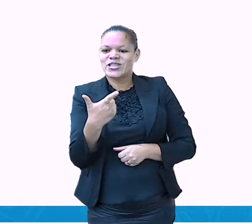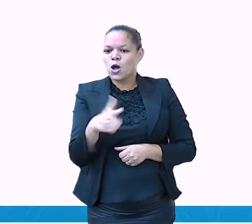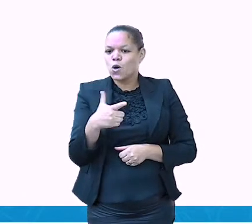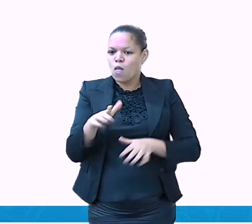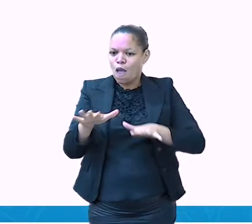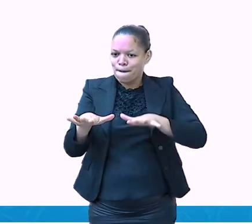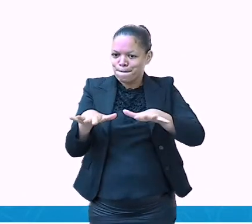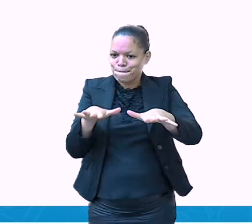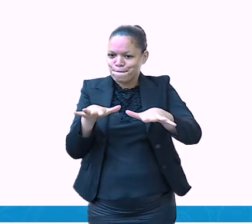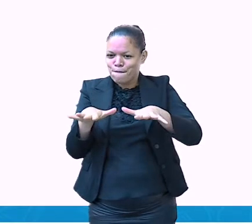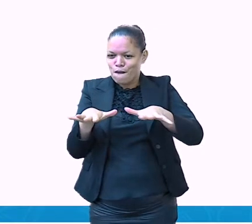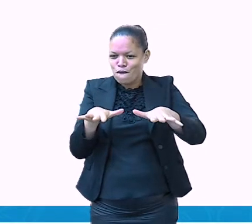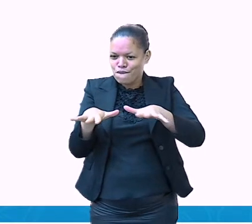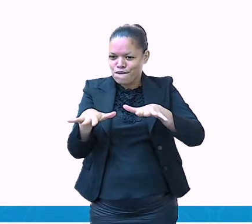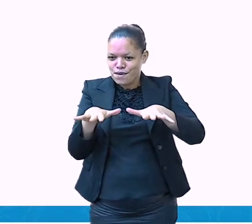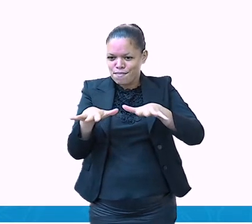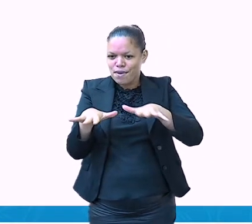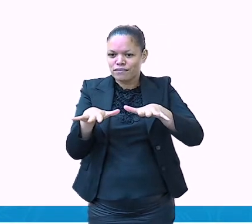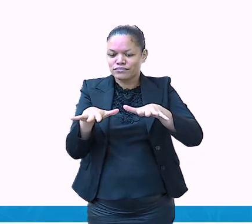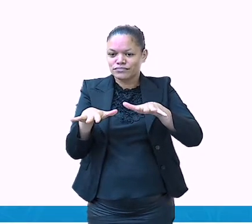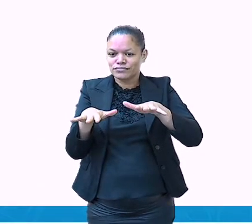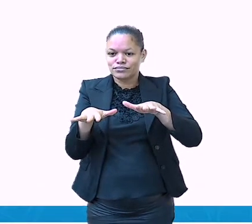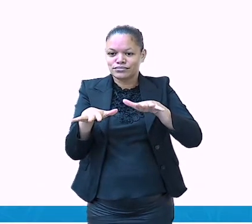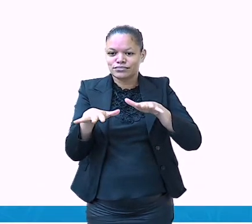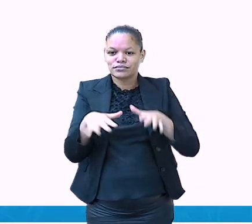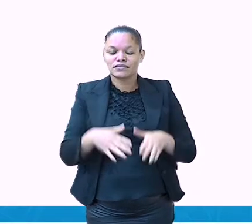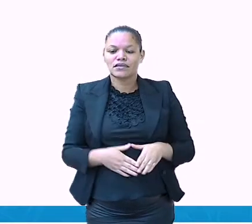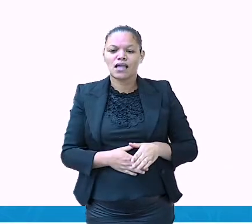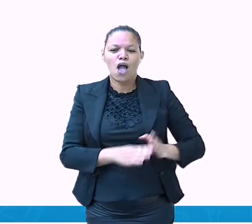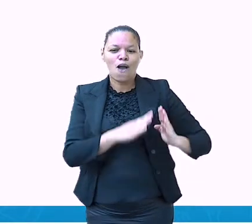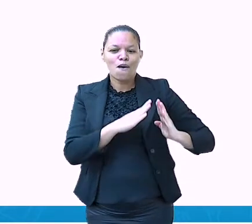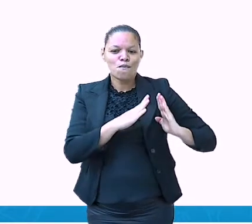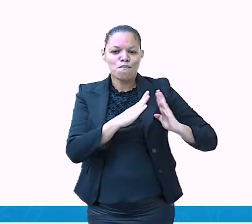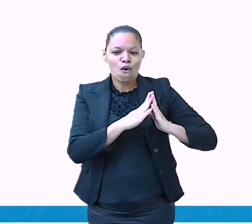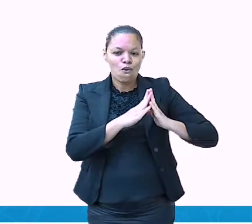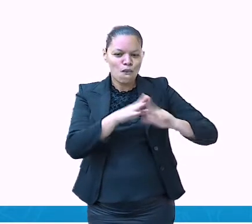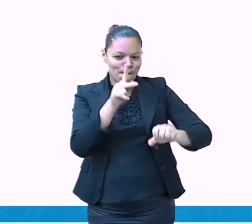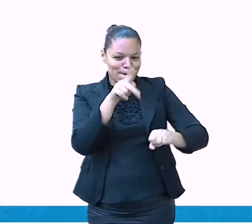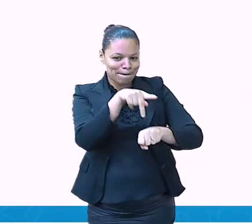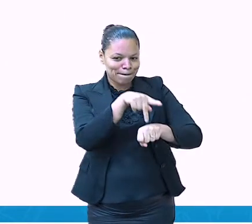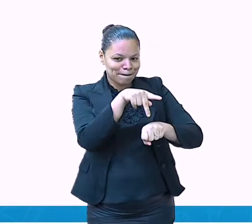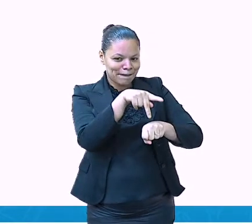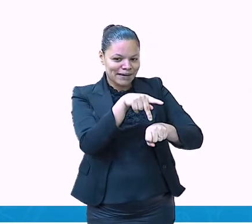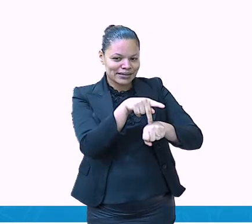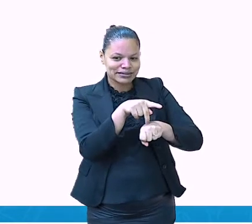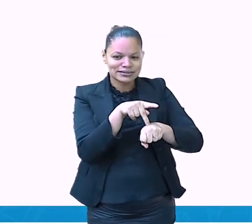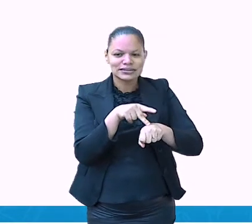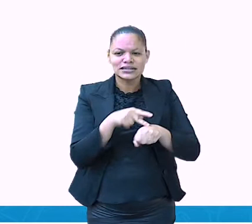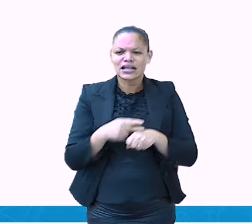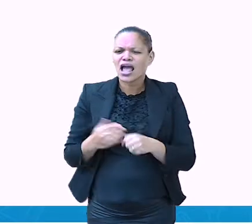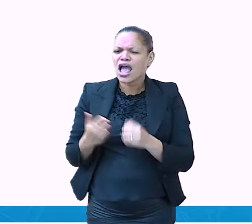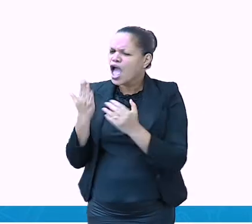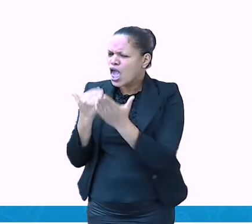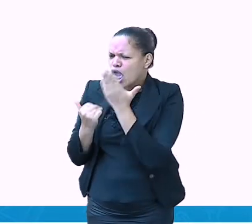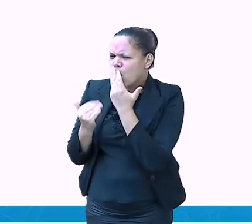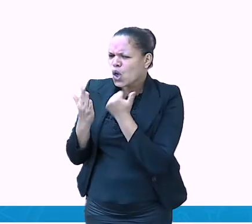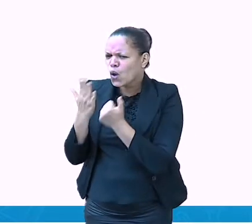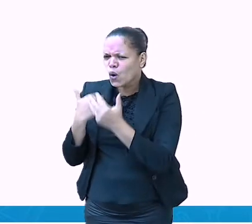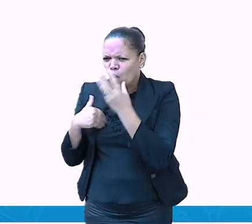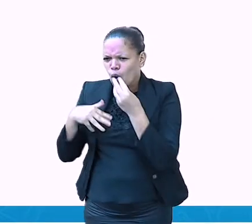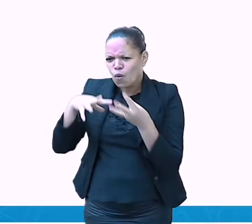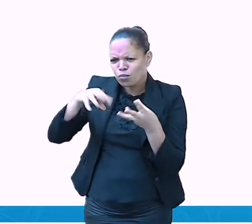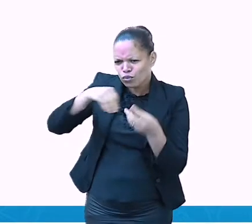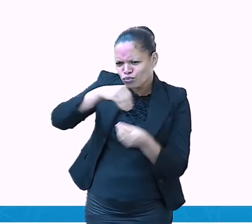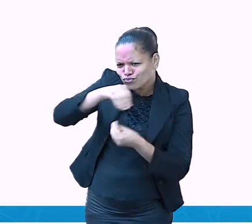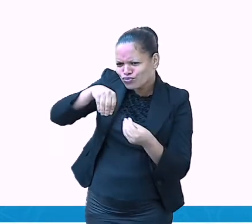corais. Mas elas se alimentam de plânctons, que são substâncias que ficam ali